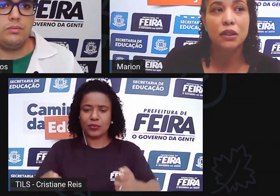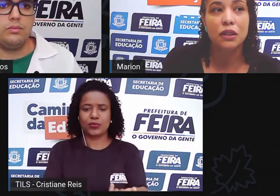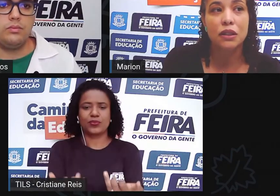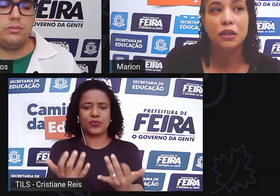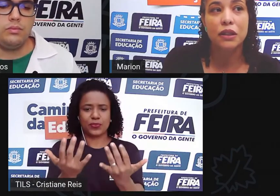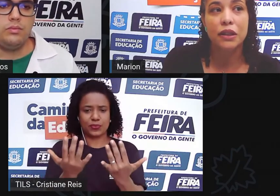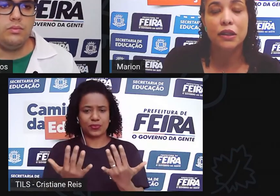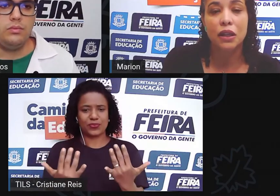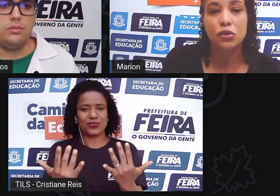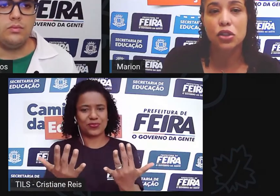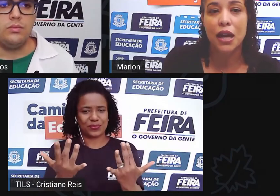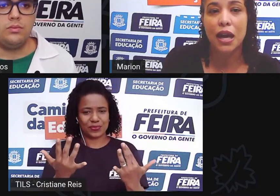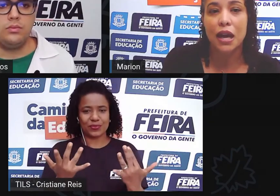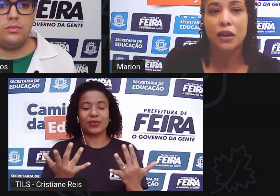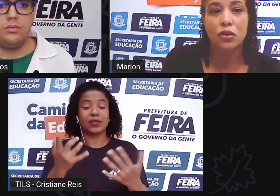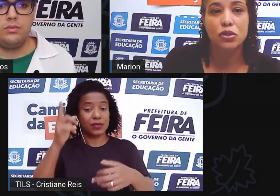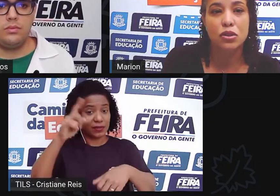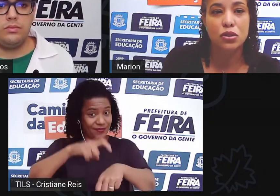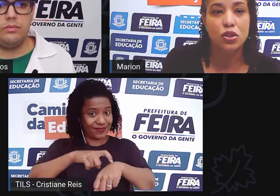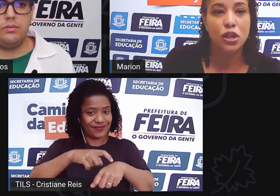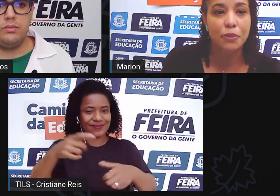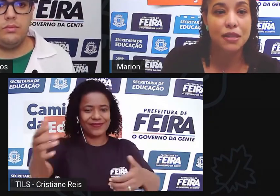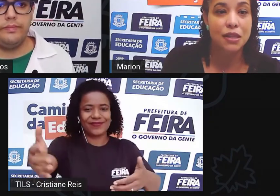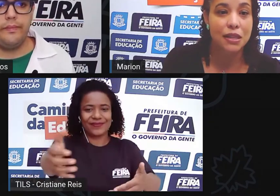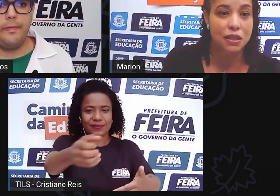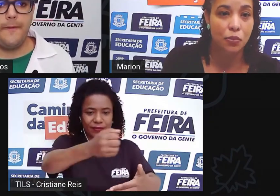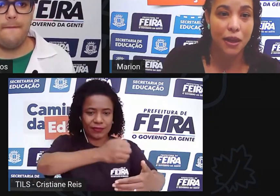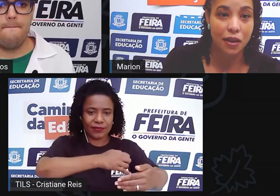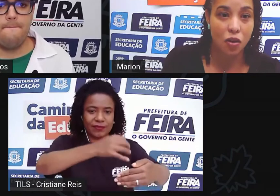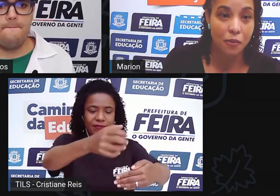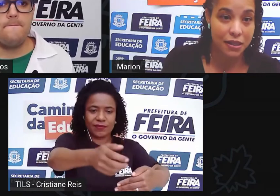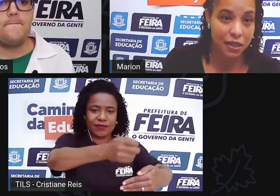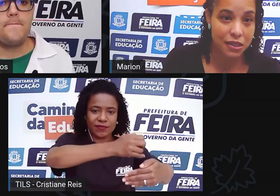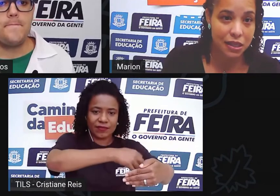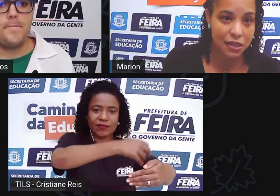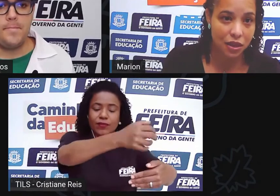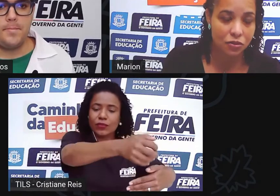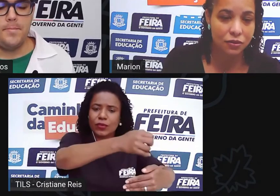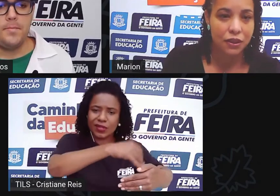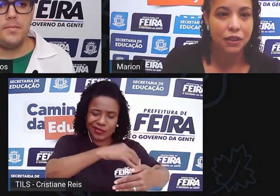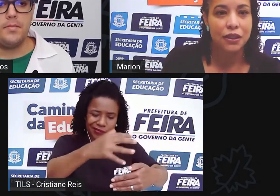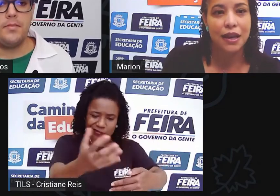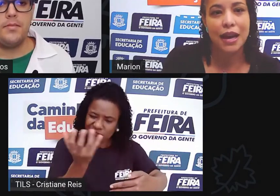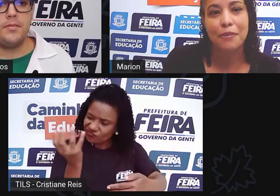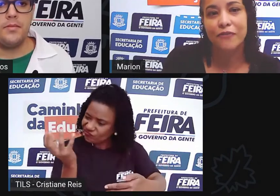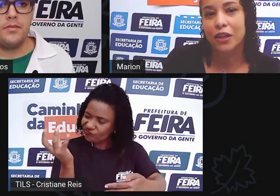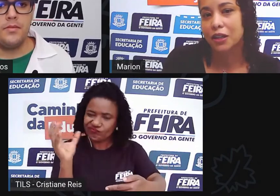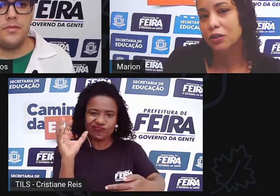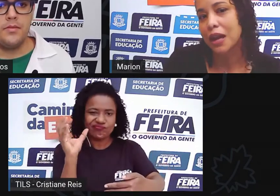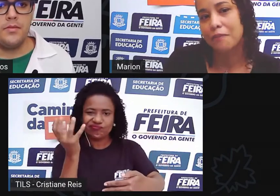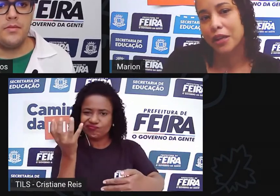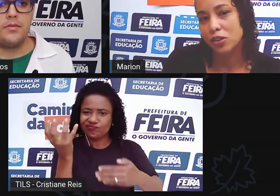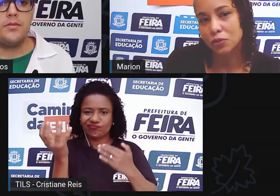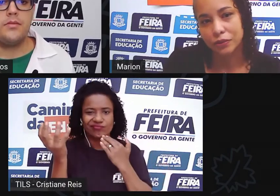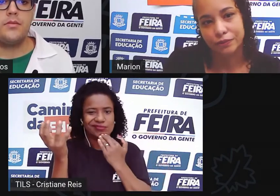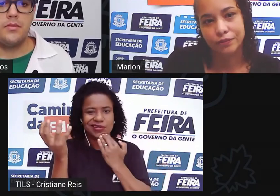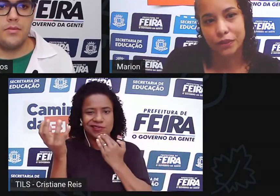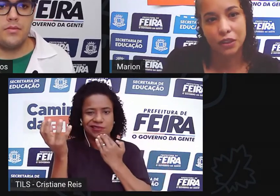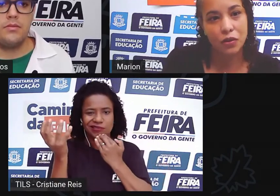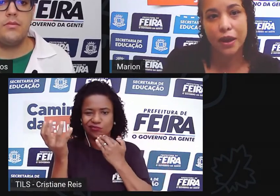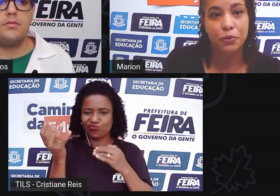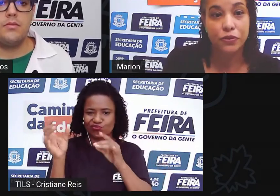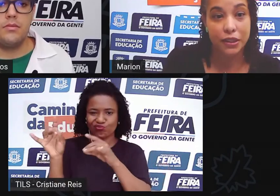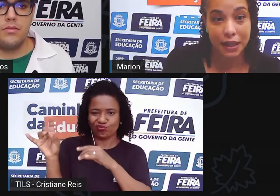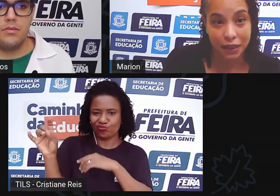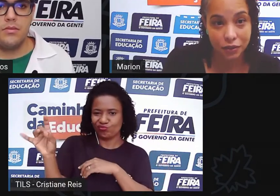e ele não está em condições de apresentação para comercialização e acaba ficando lá mesmo e